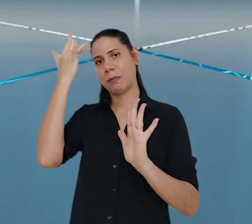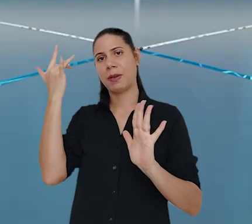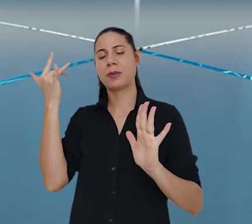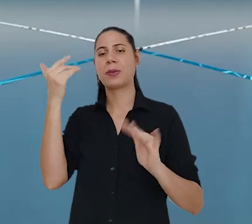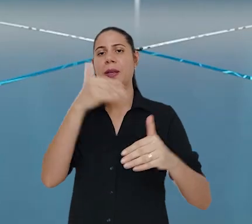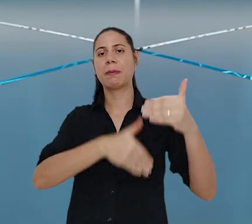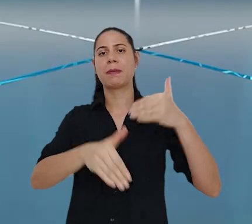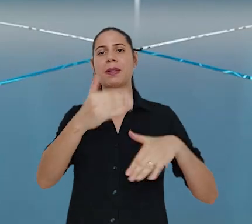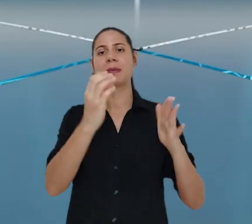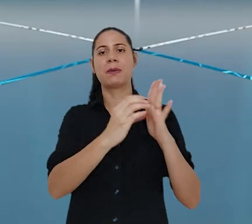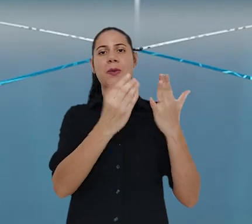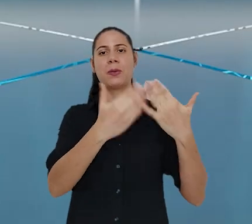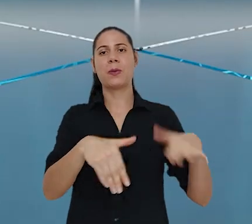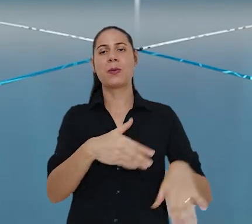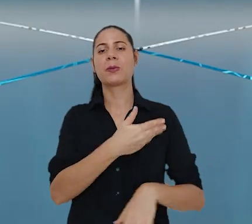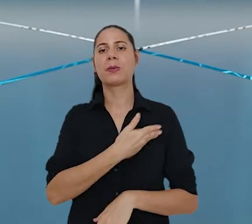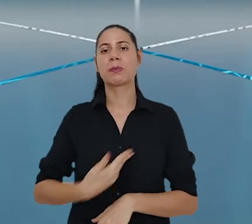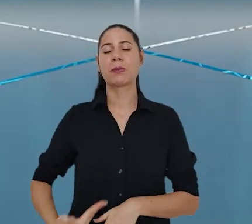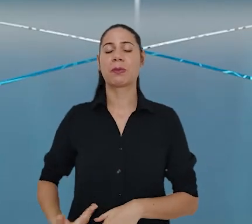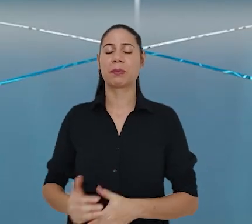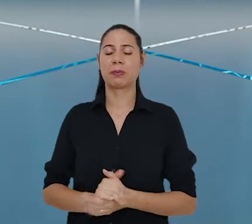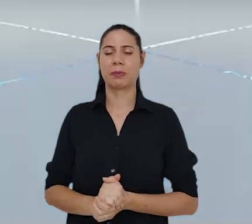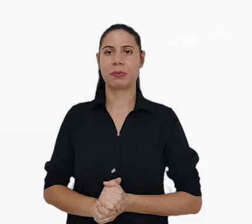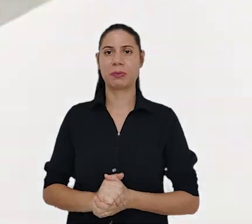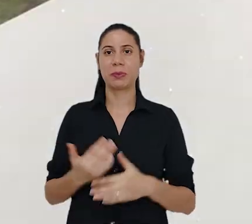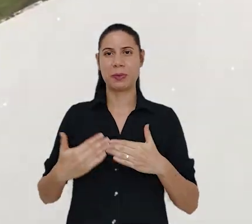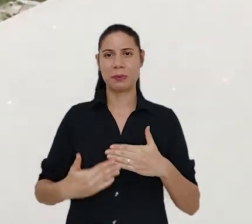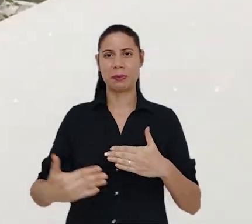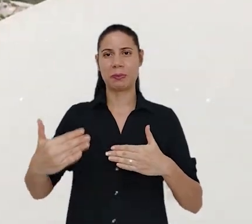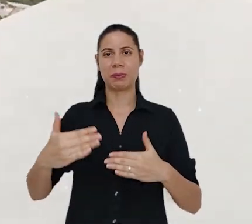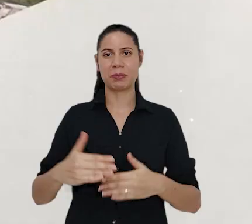público. Vem comigo, é a partir de agora.